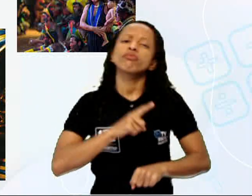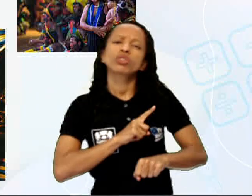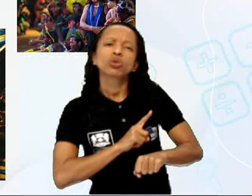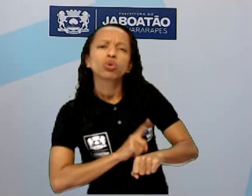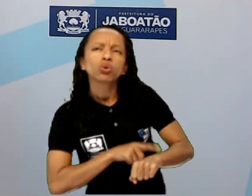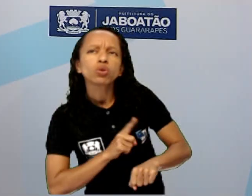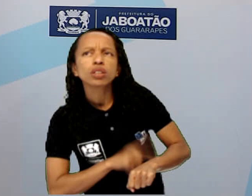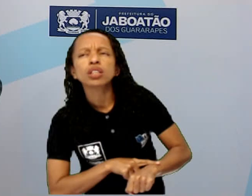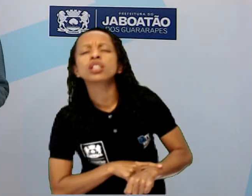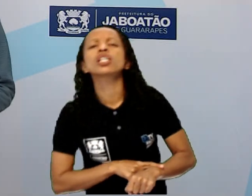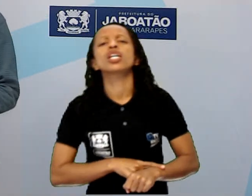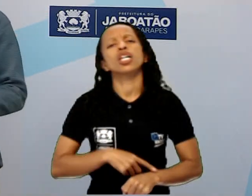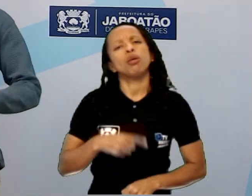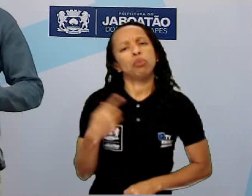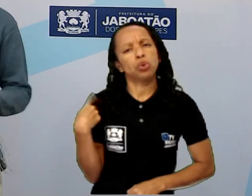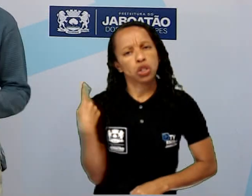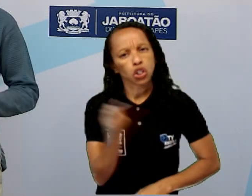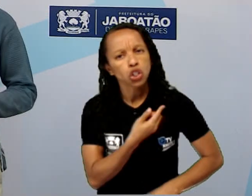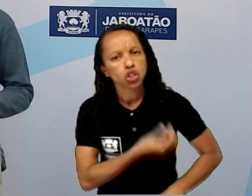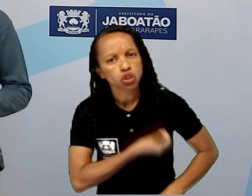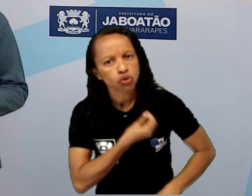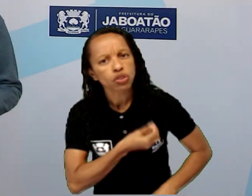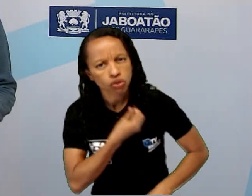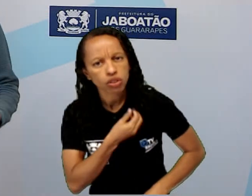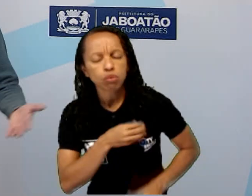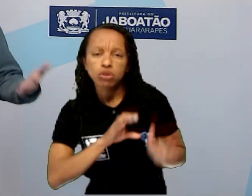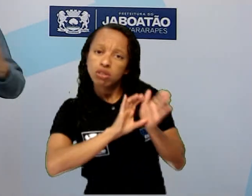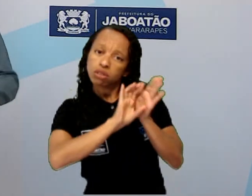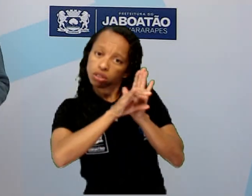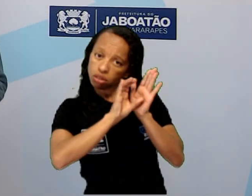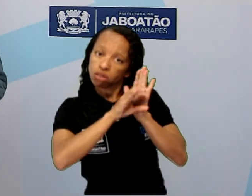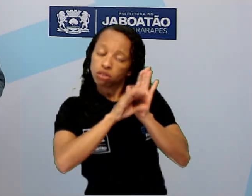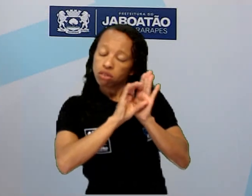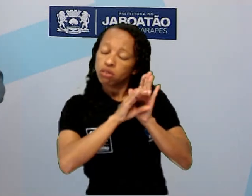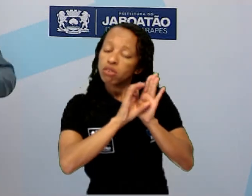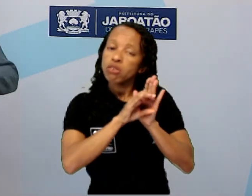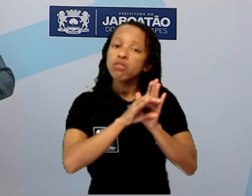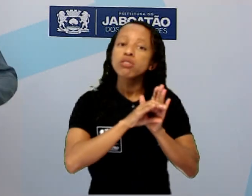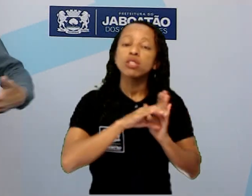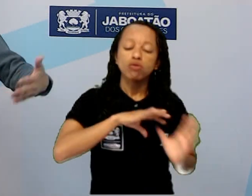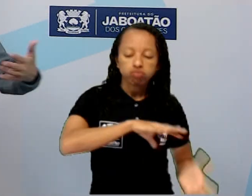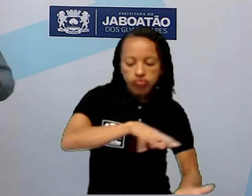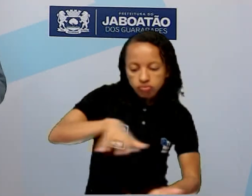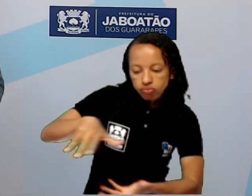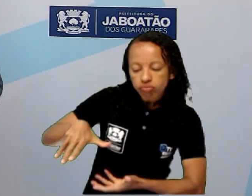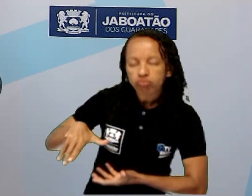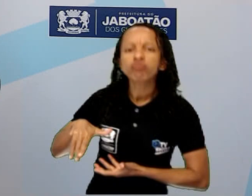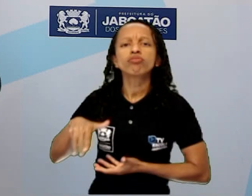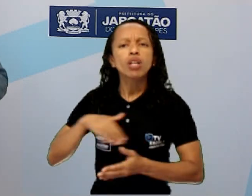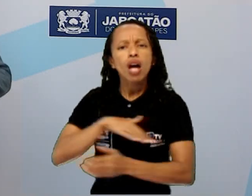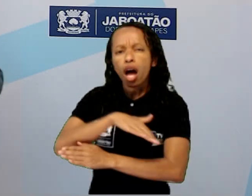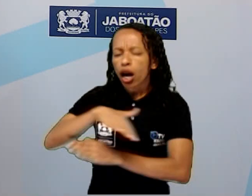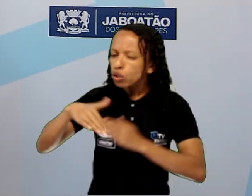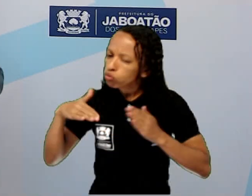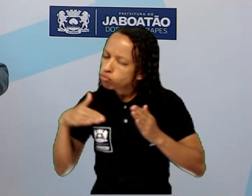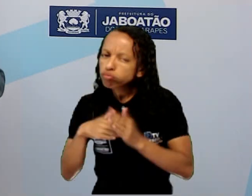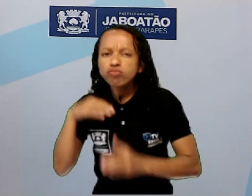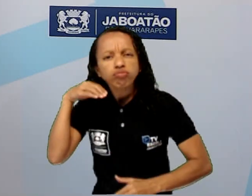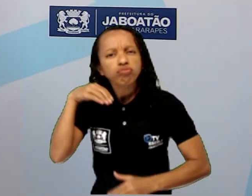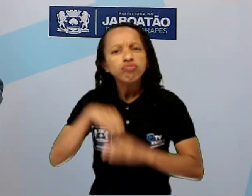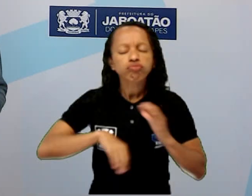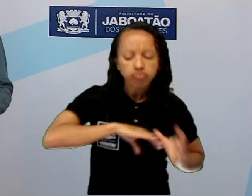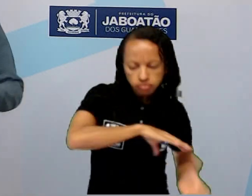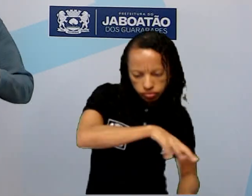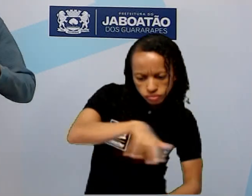vive, a época, e os conceitos de universo, né? Porque tudo está inserido dentro de um conjunto universo. Então, tudo que a